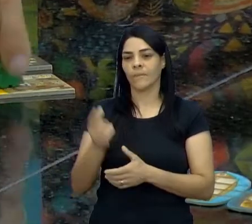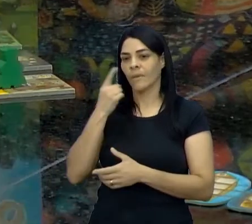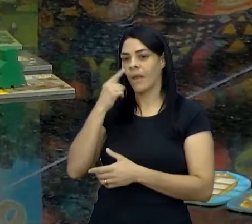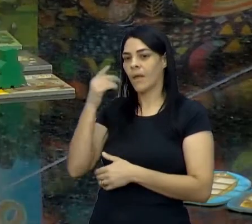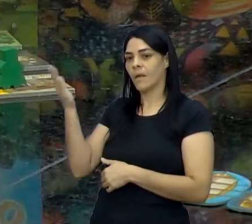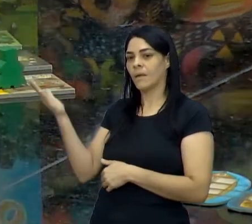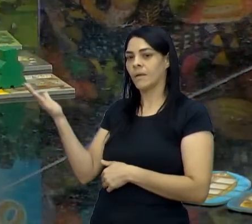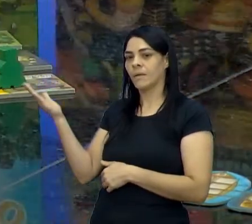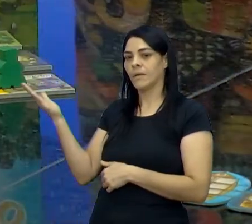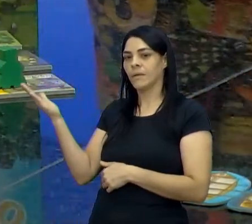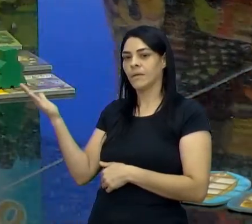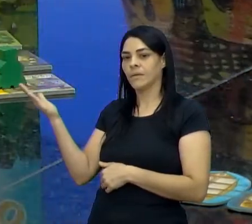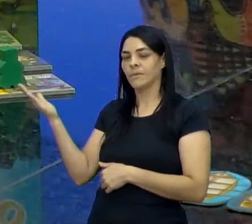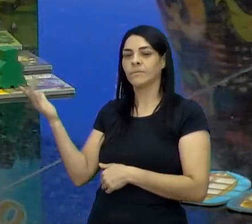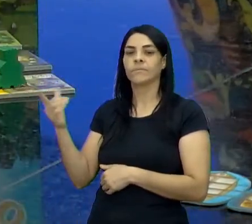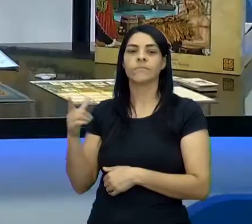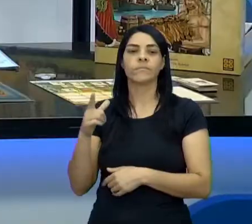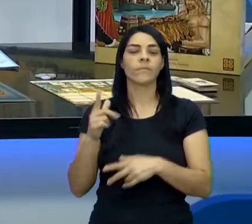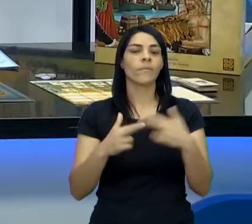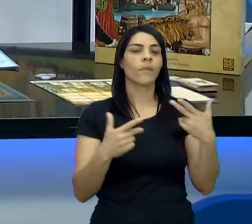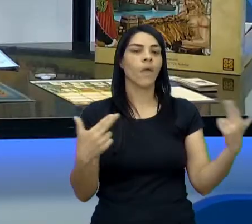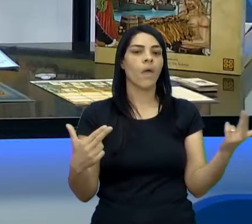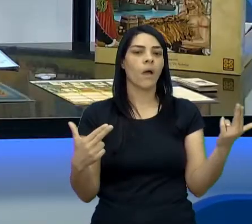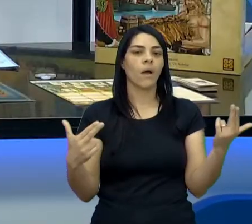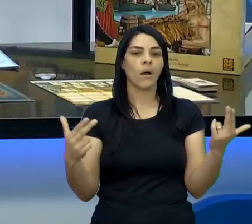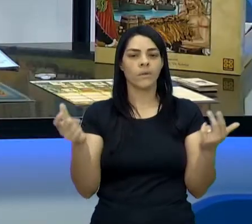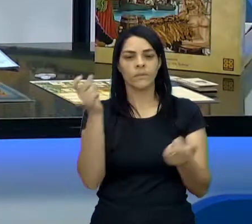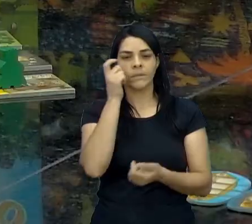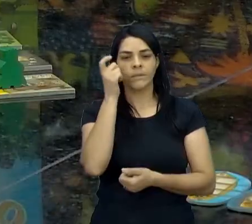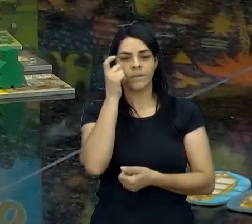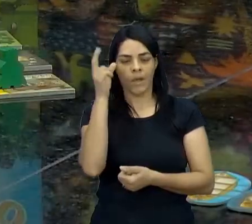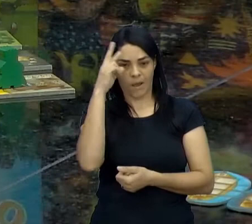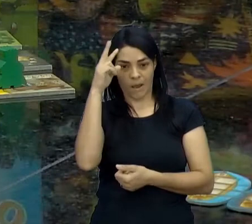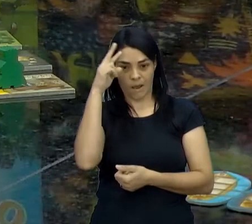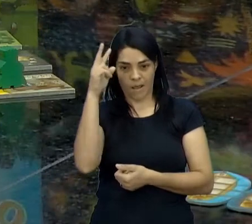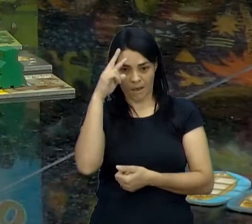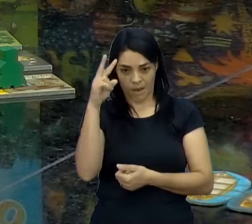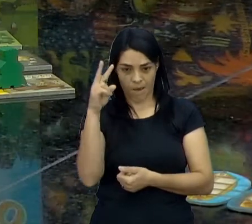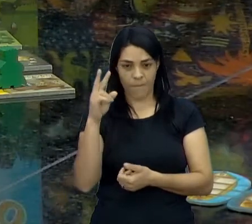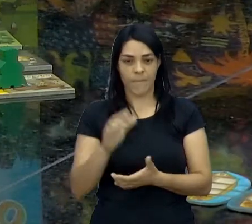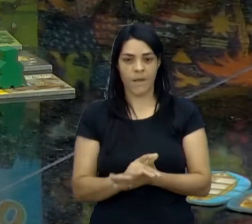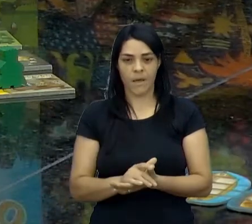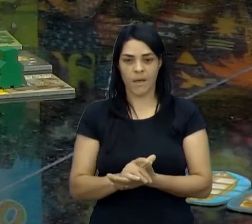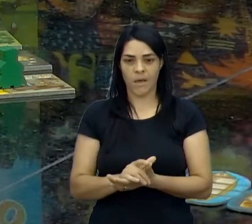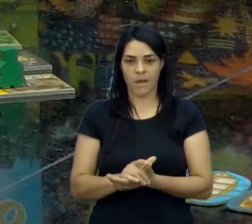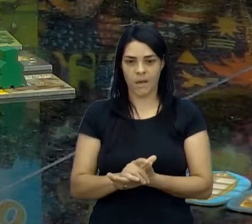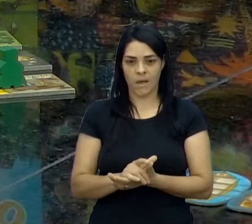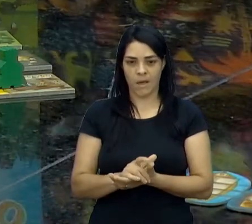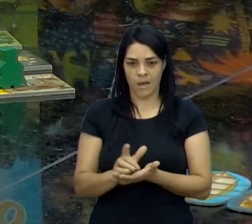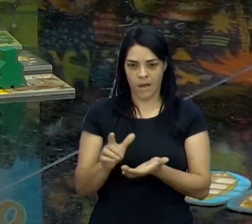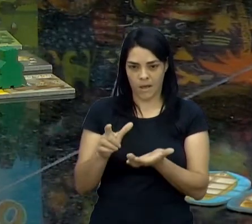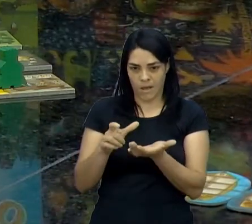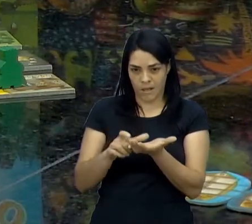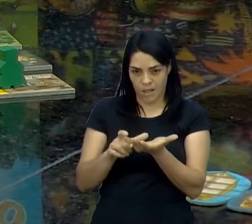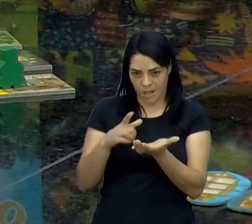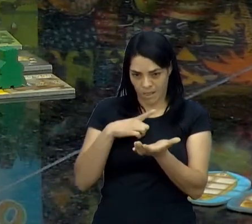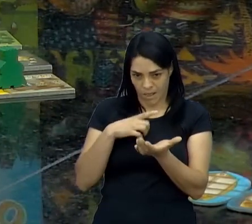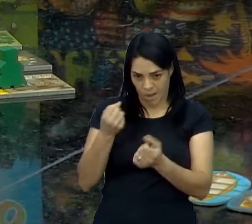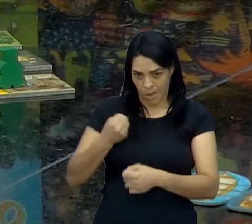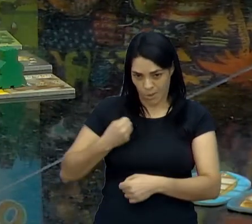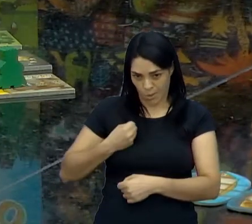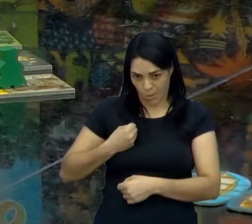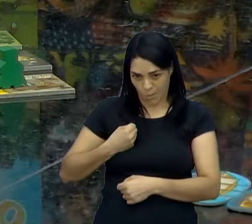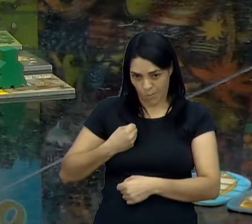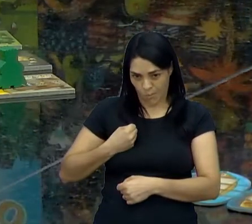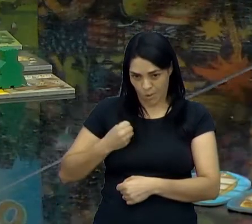depois esse. Aí tem um elemento interessante, porque lembra que as fichas têm números? Os números